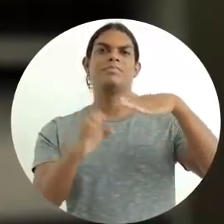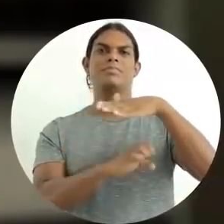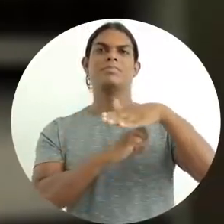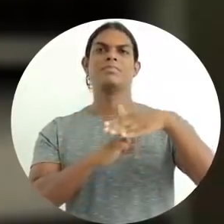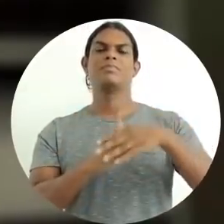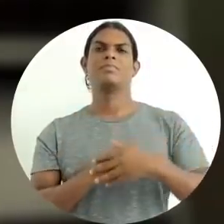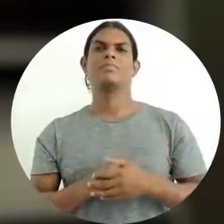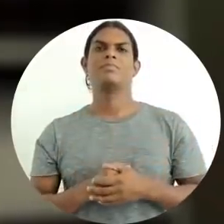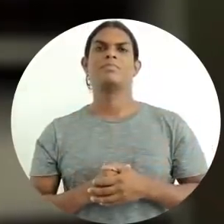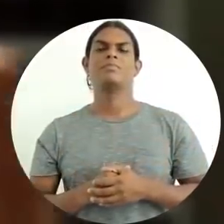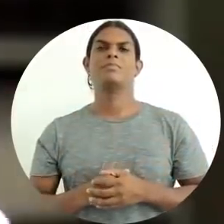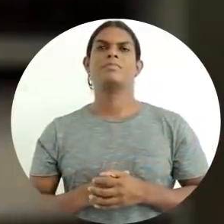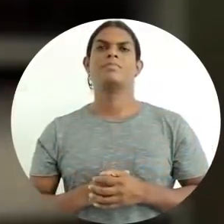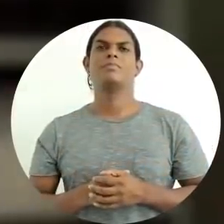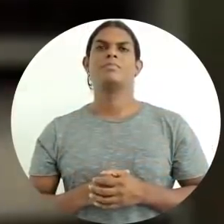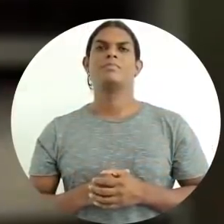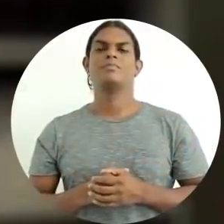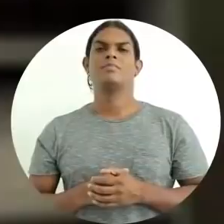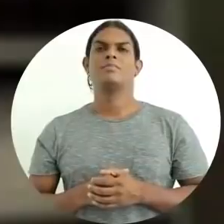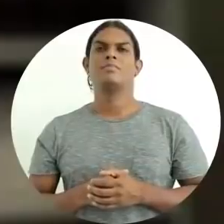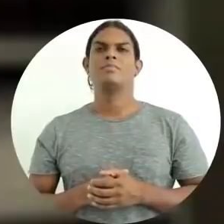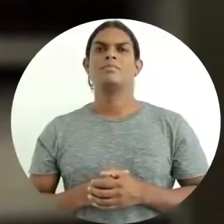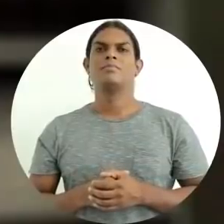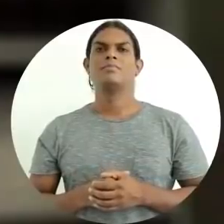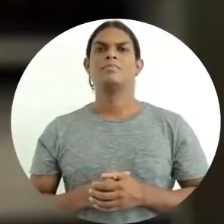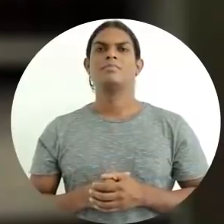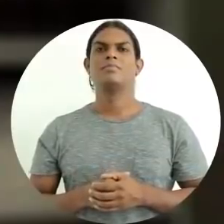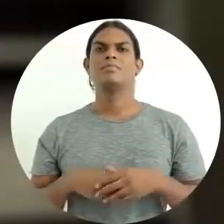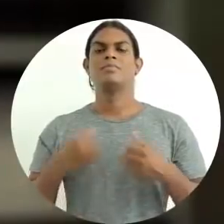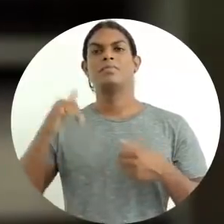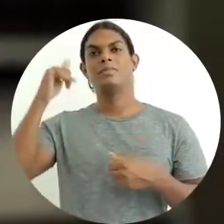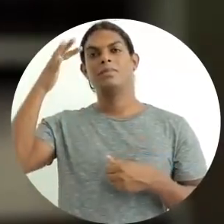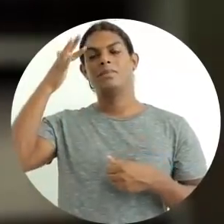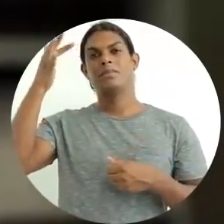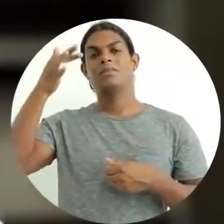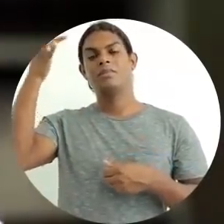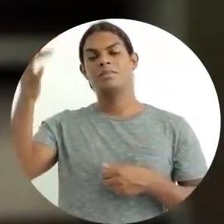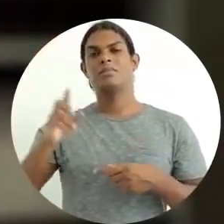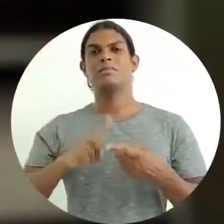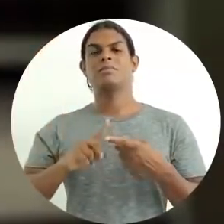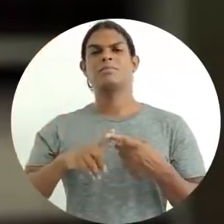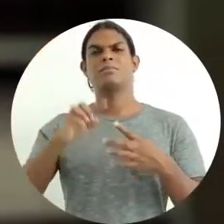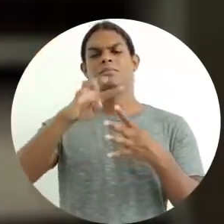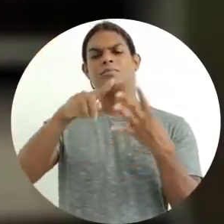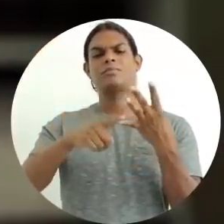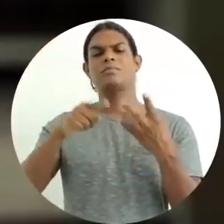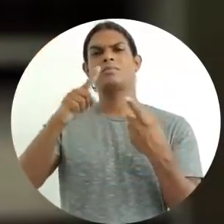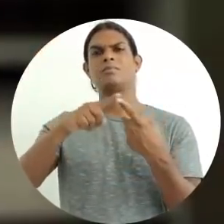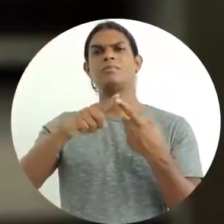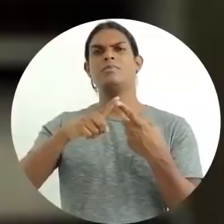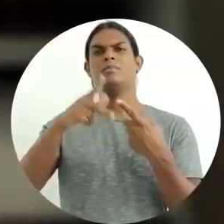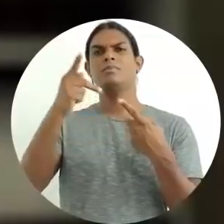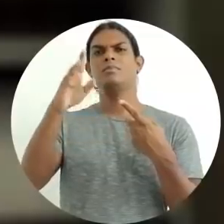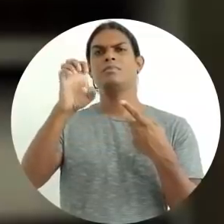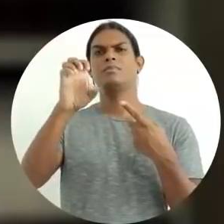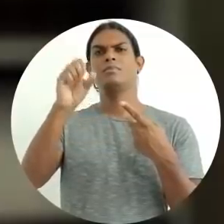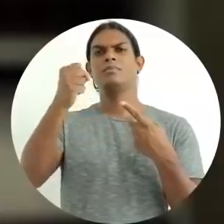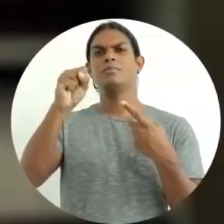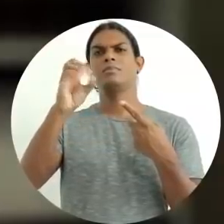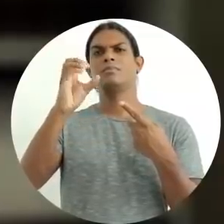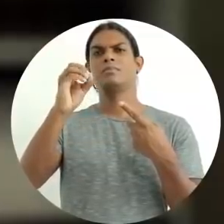E realmente ter uma tomada de decisão. Existem quatro tipos de poder.